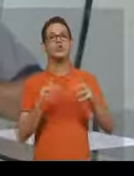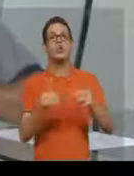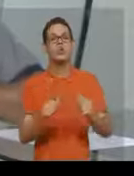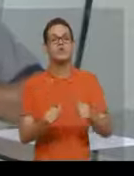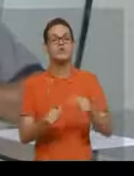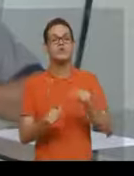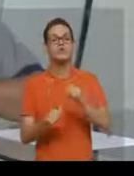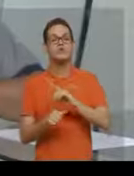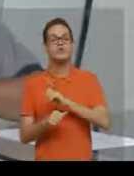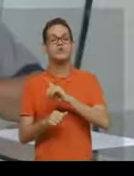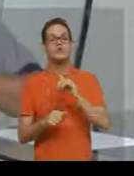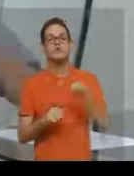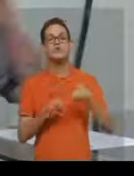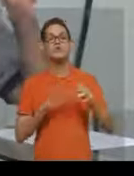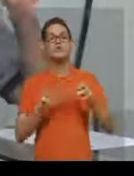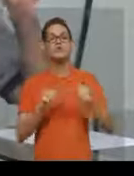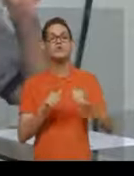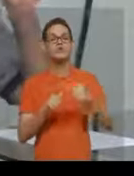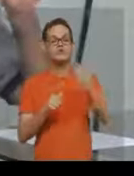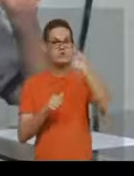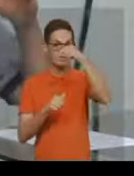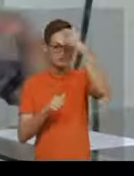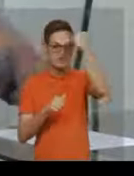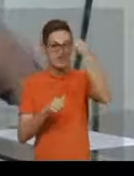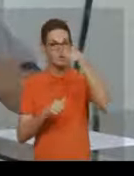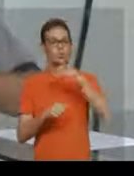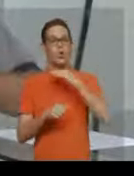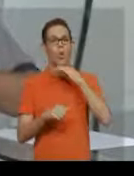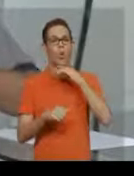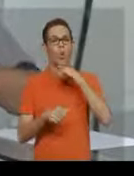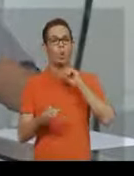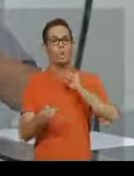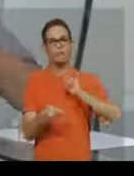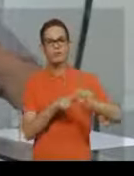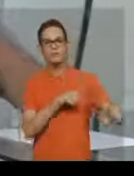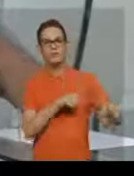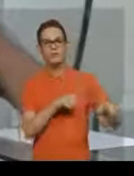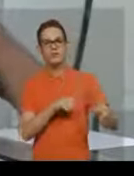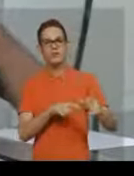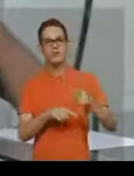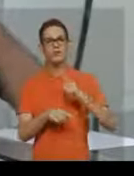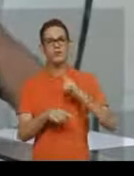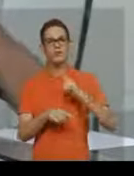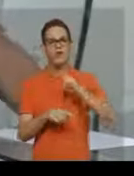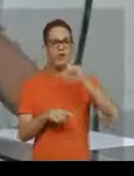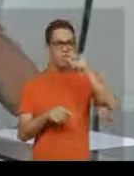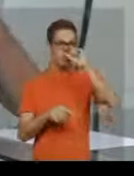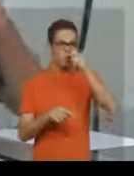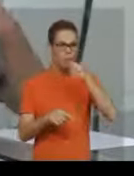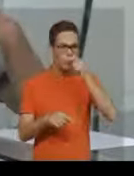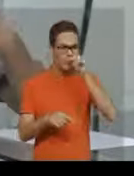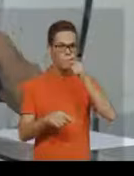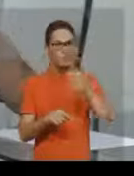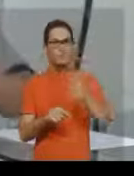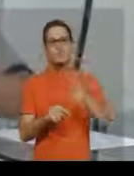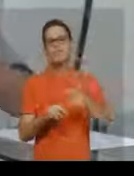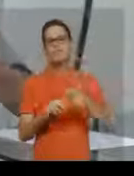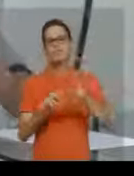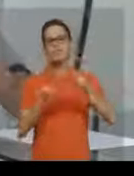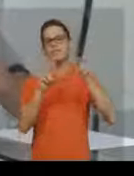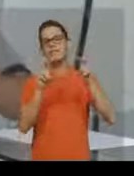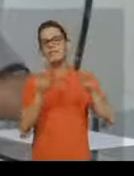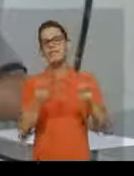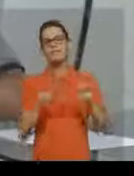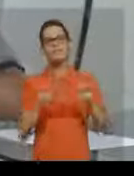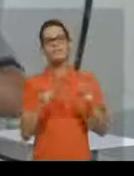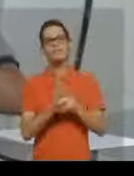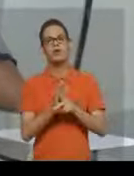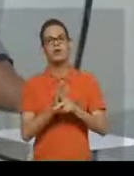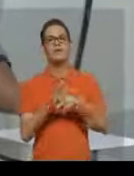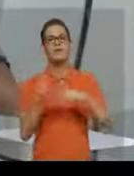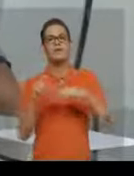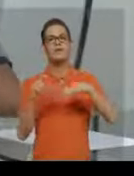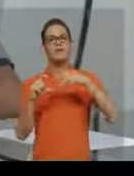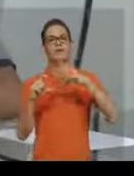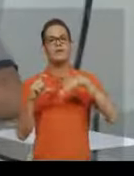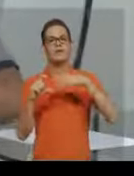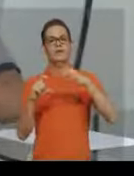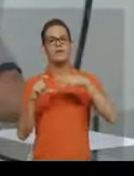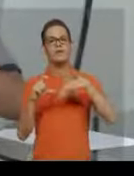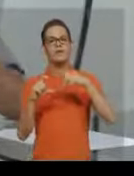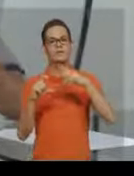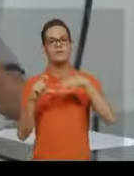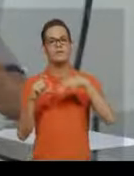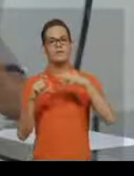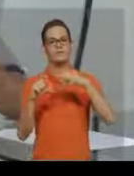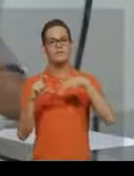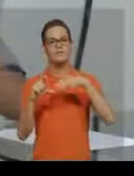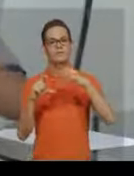comemoram, é como se fosse para espantar tudo de ruim. Então, os temas são bruxas, umas coisas mais mitológicas, se